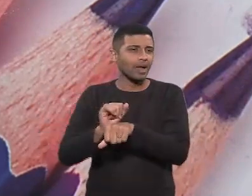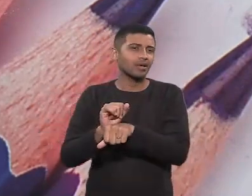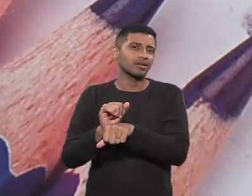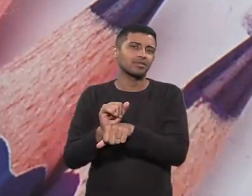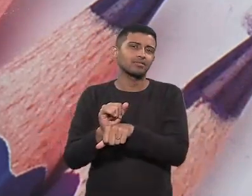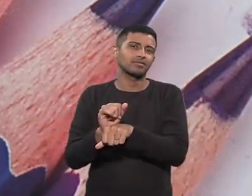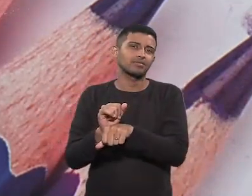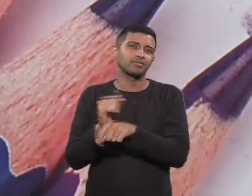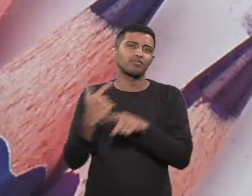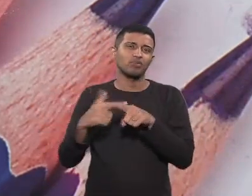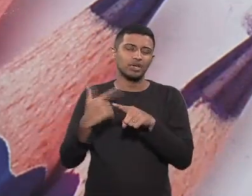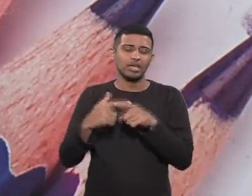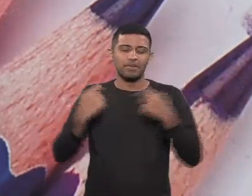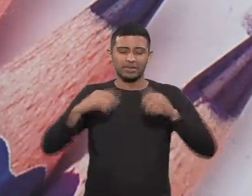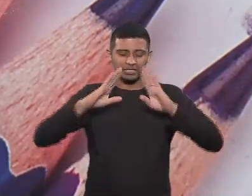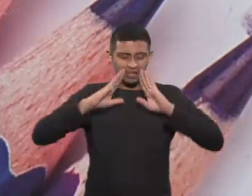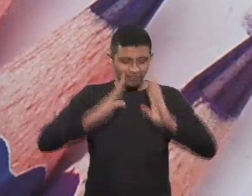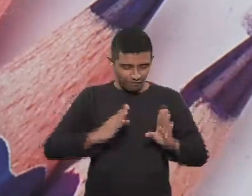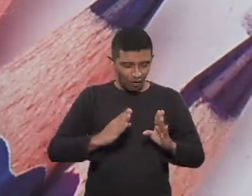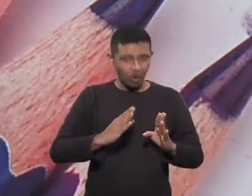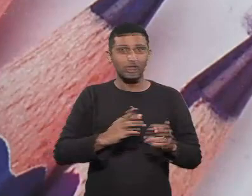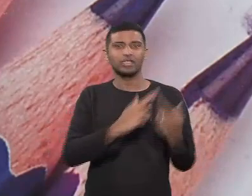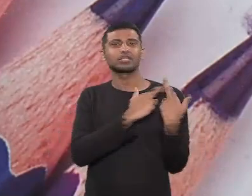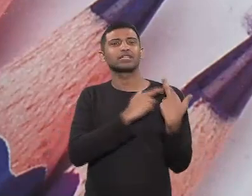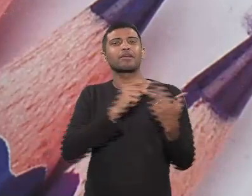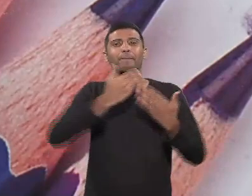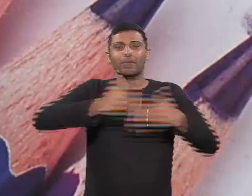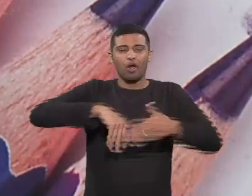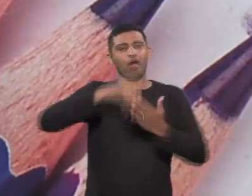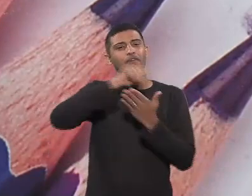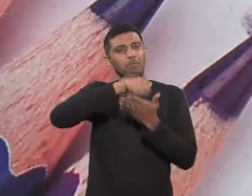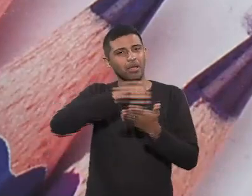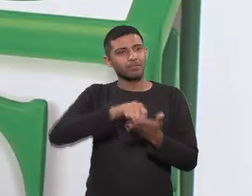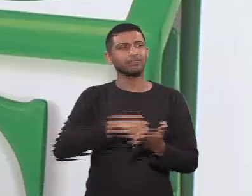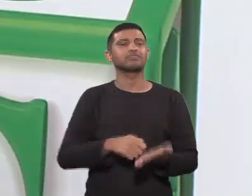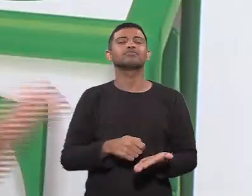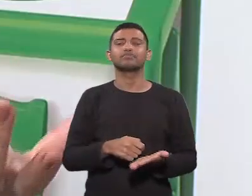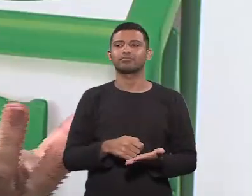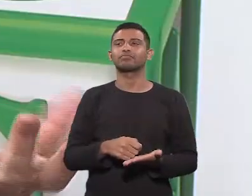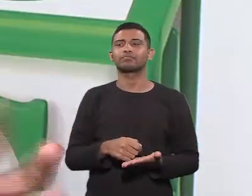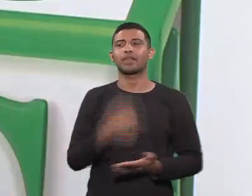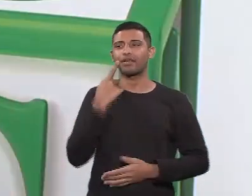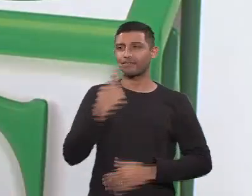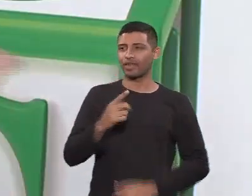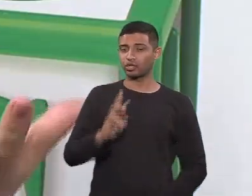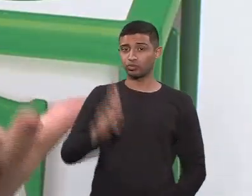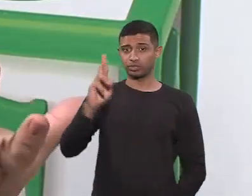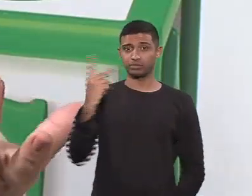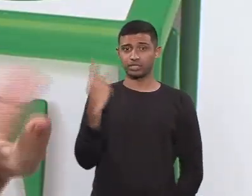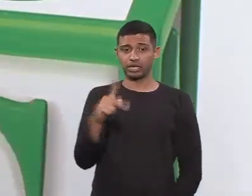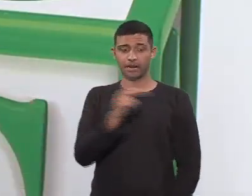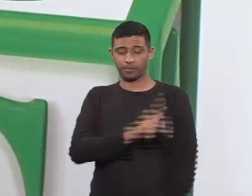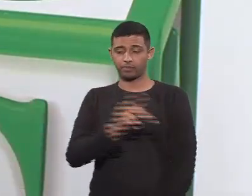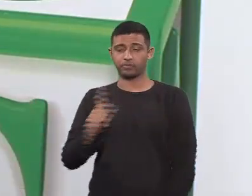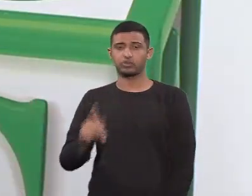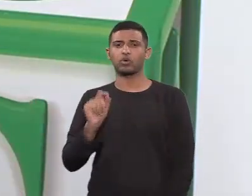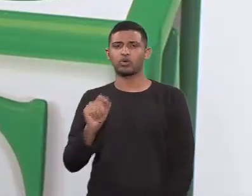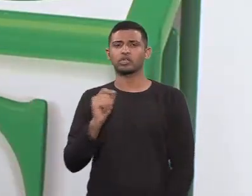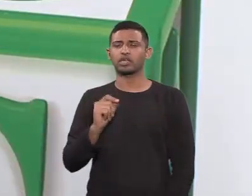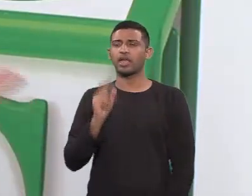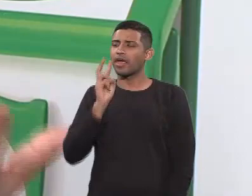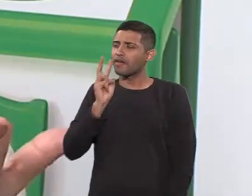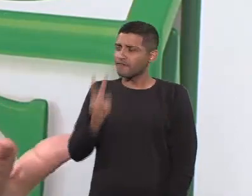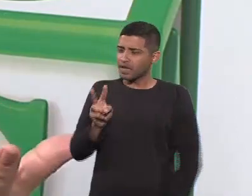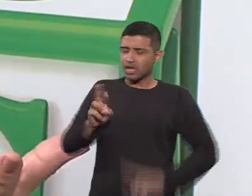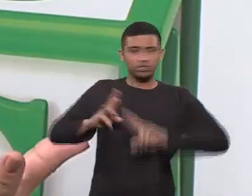que cumprir, tem que botar um nome, isso é mais importante. Eu acho que o papel, né, do professor é ter realmente